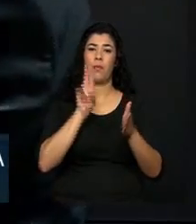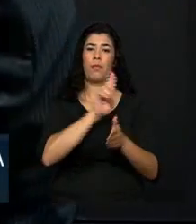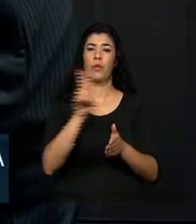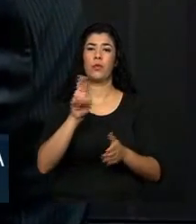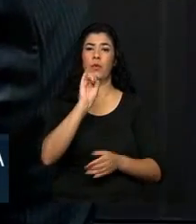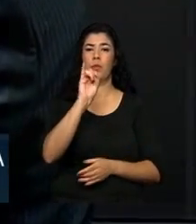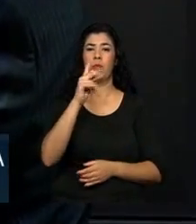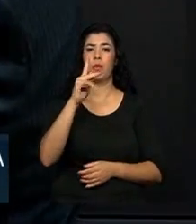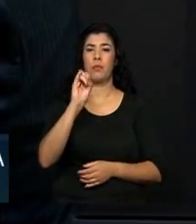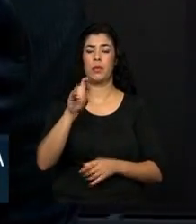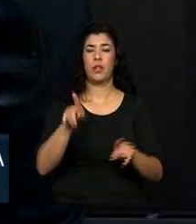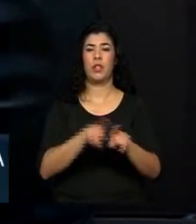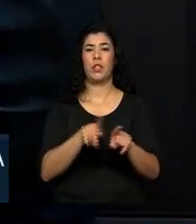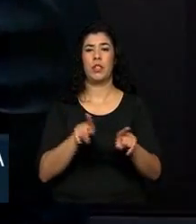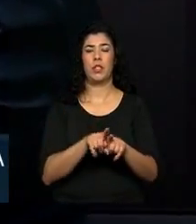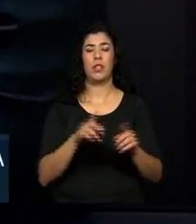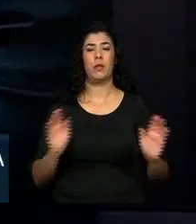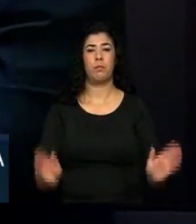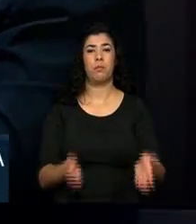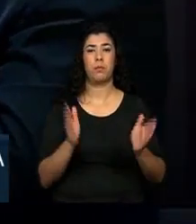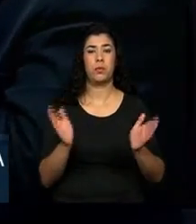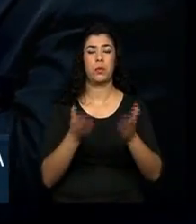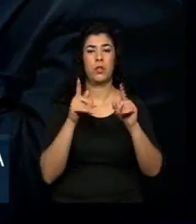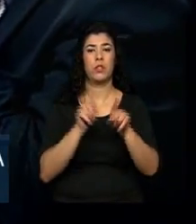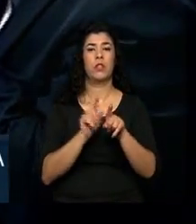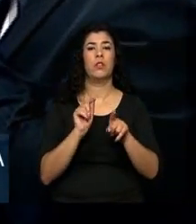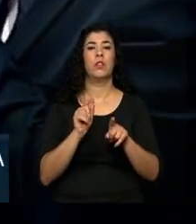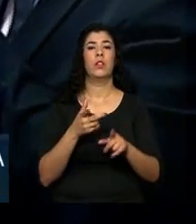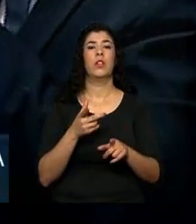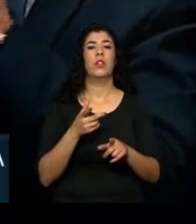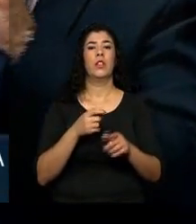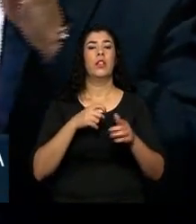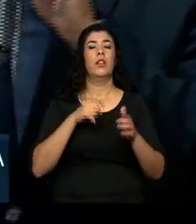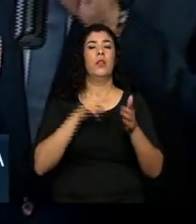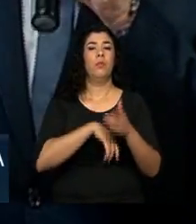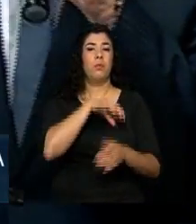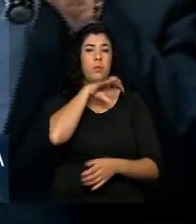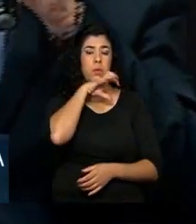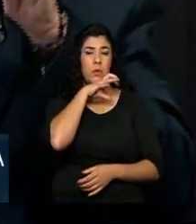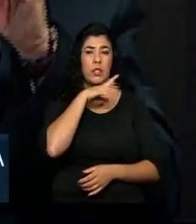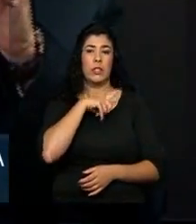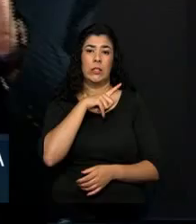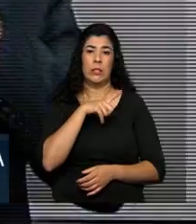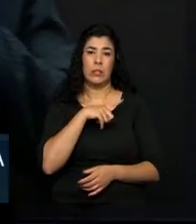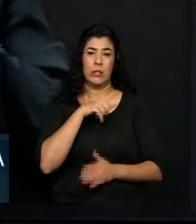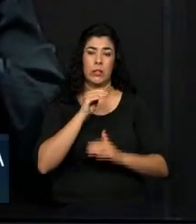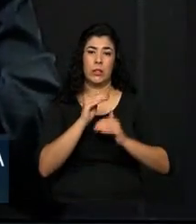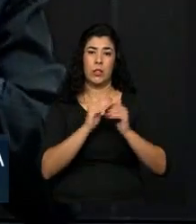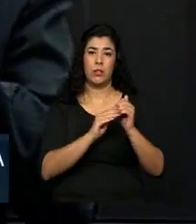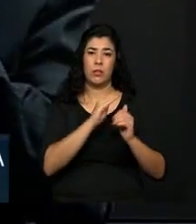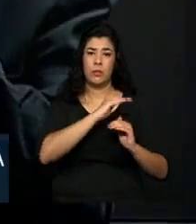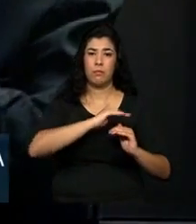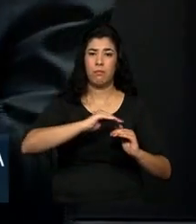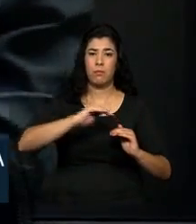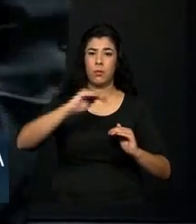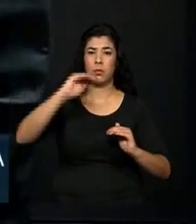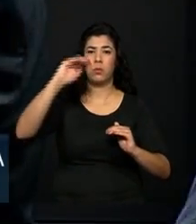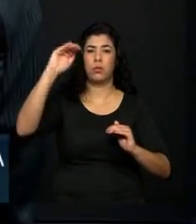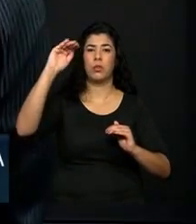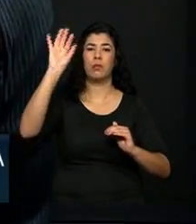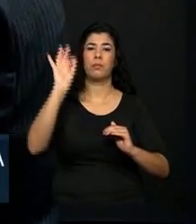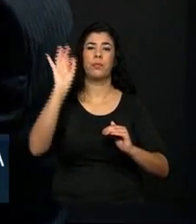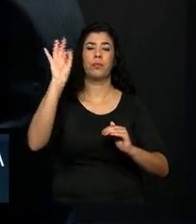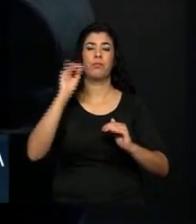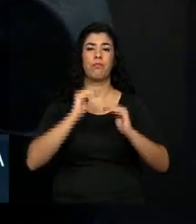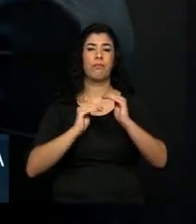que proporcionou que as curvas elas sofressem um um um aumento significativo na aplicação dos